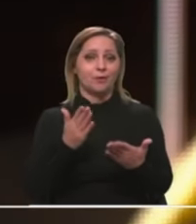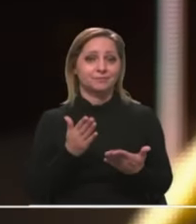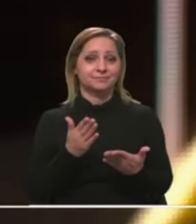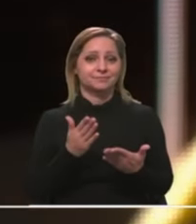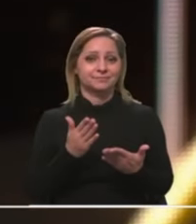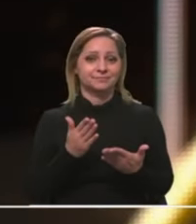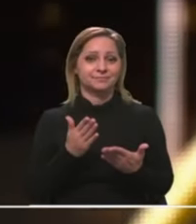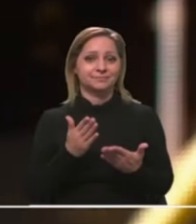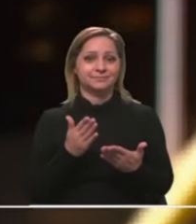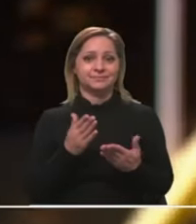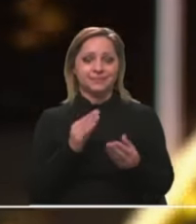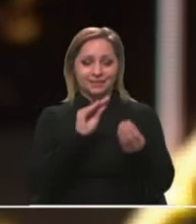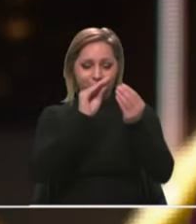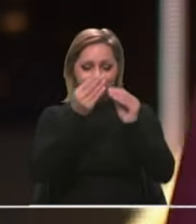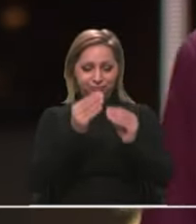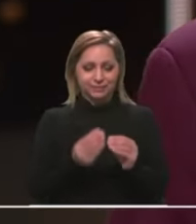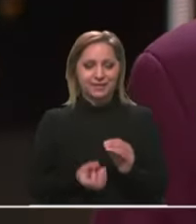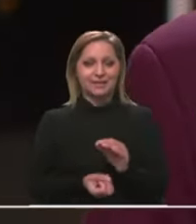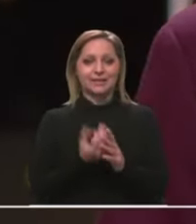já construímos tanto, é tão bonito.